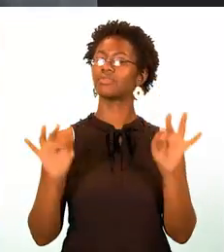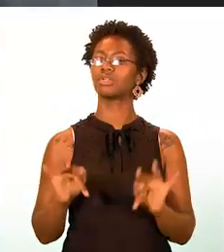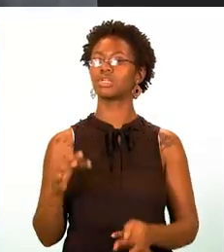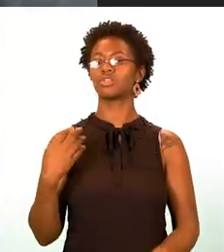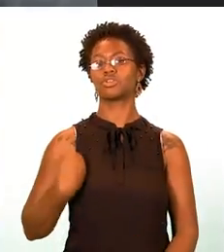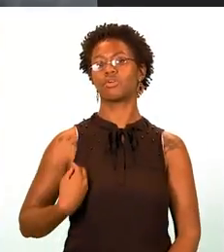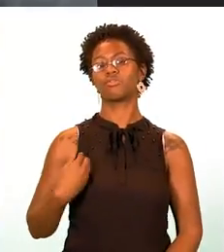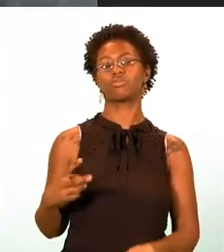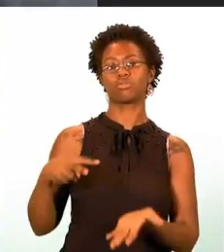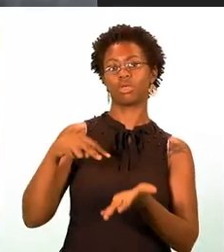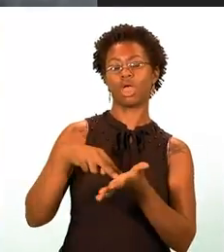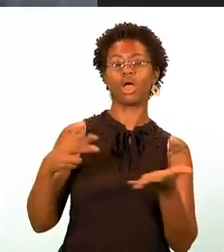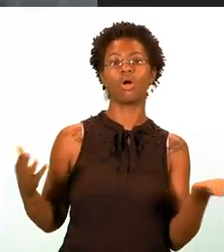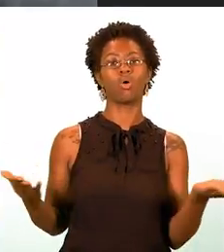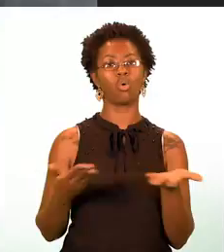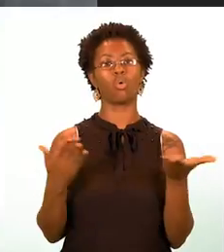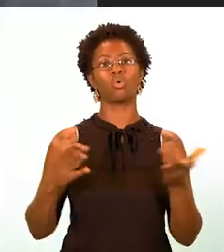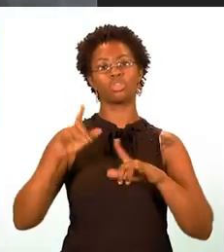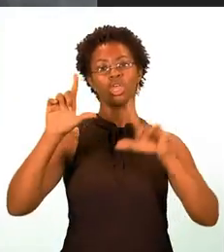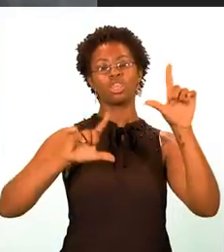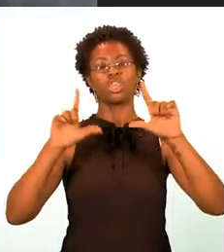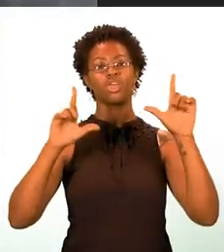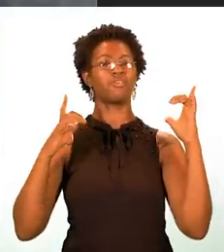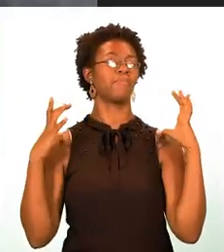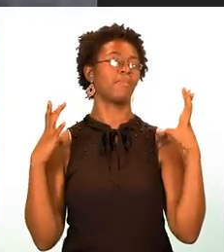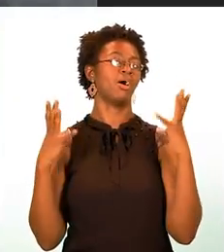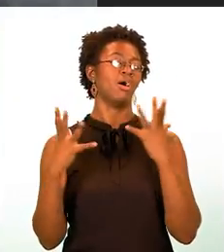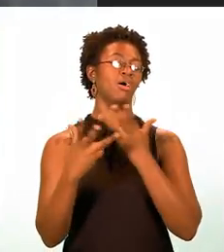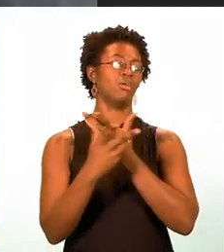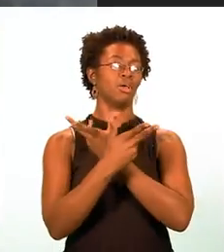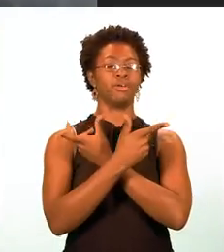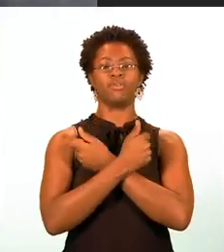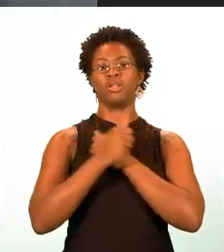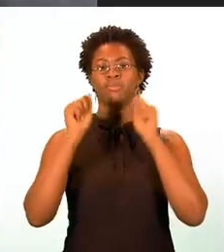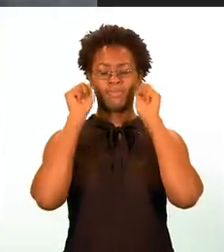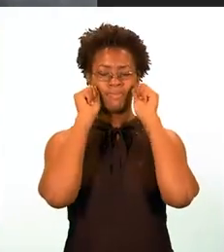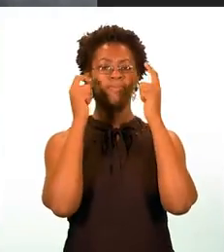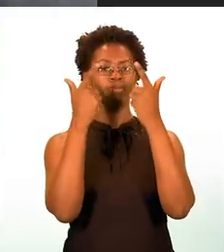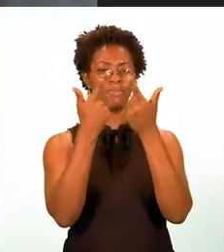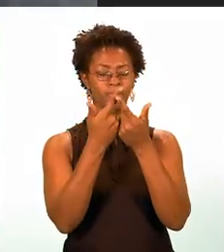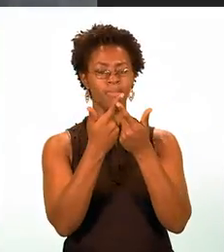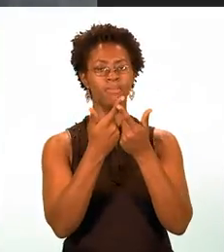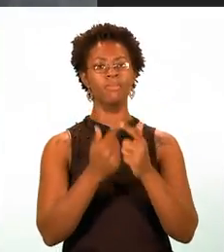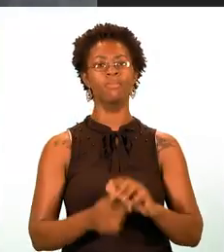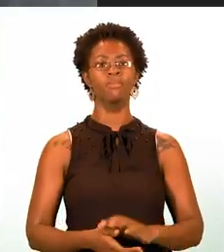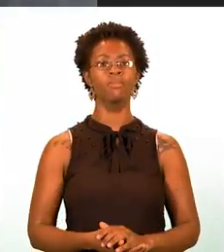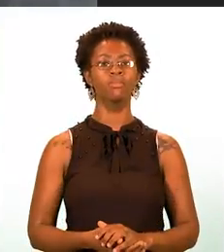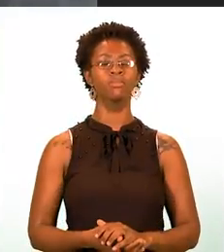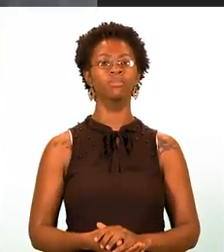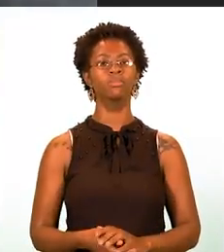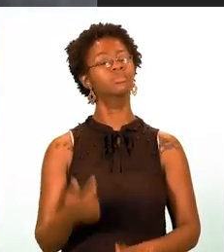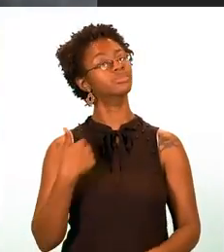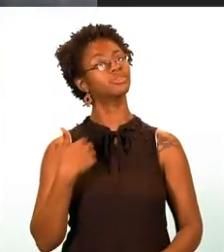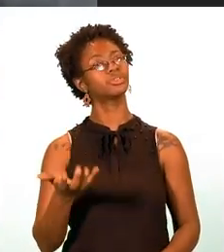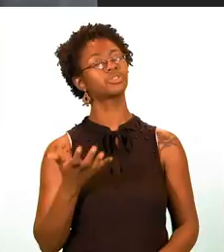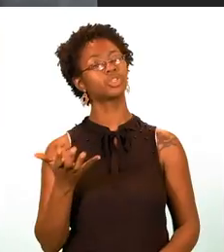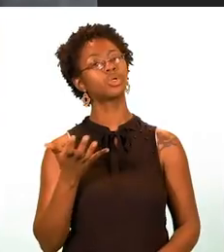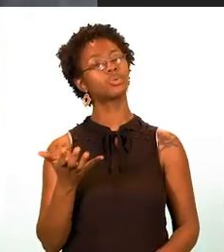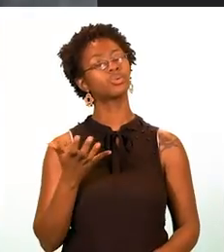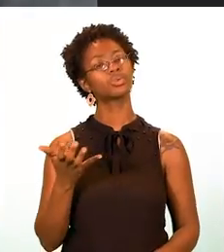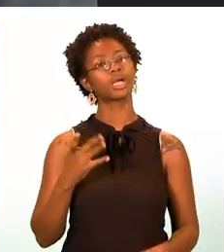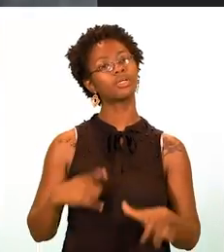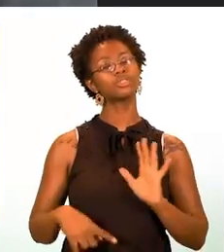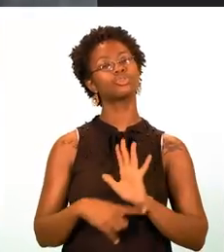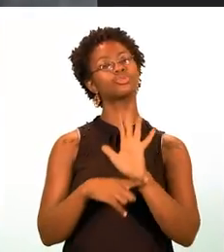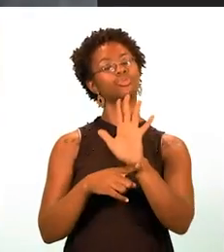muito feliz de estar aqui hoje, nessa TV fantástica da Alerj, e eu espero